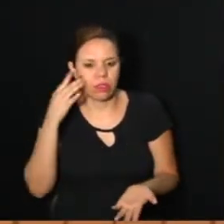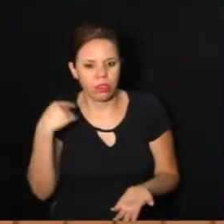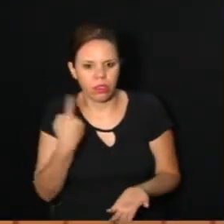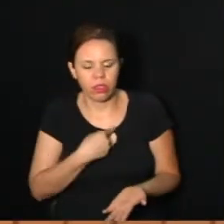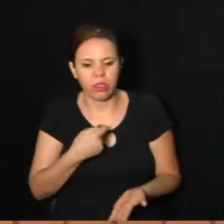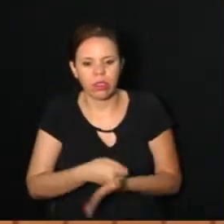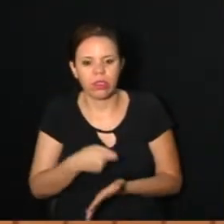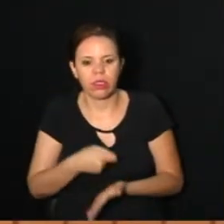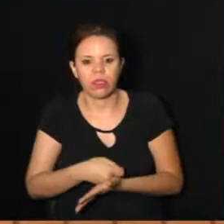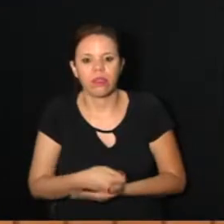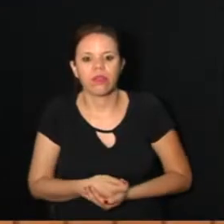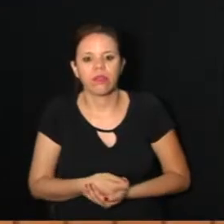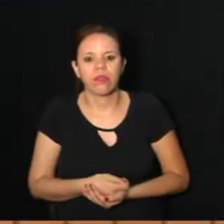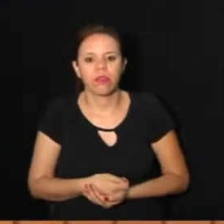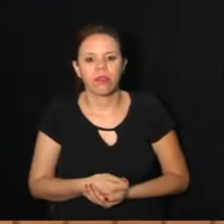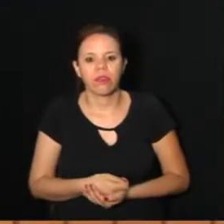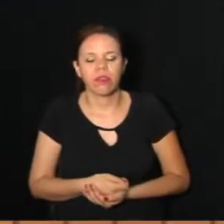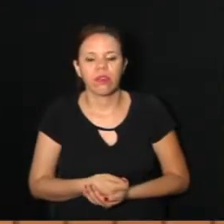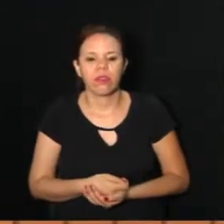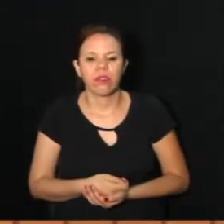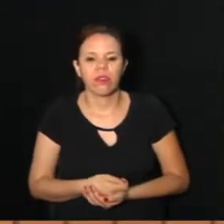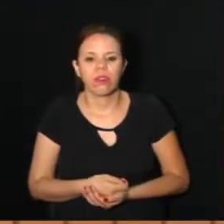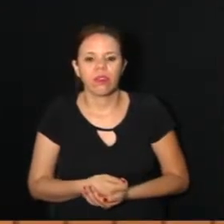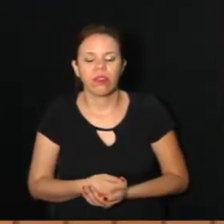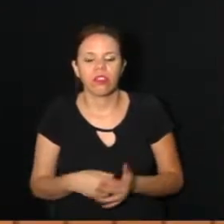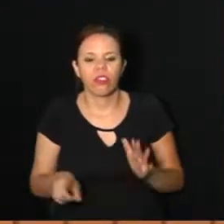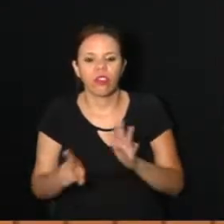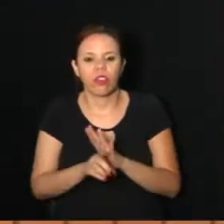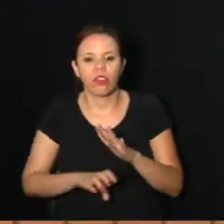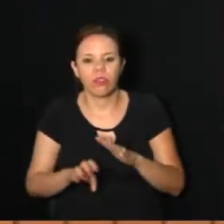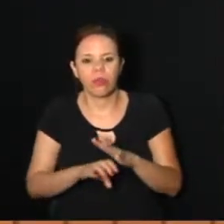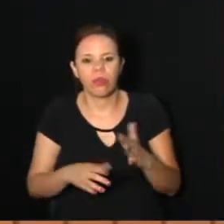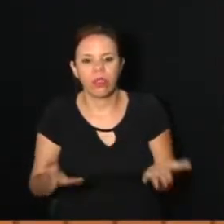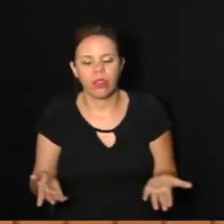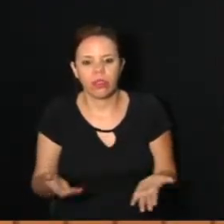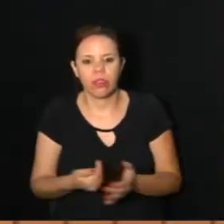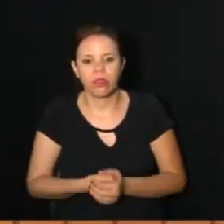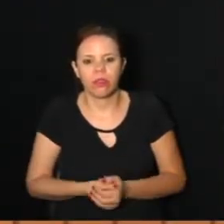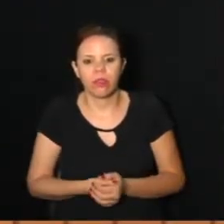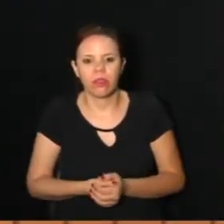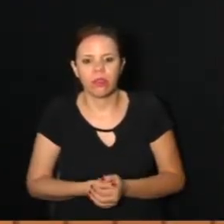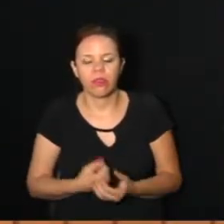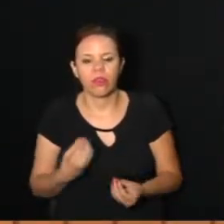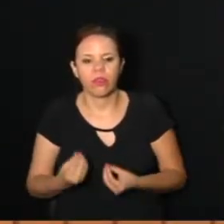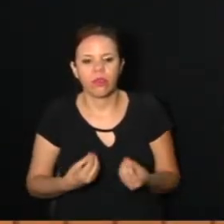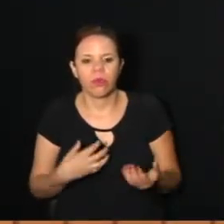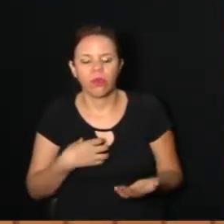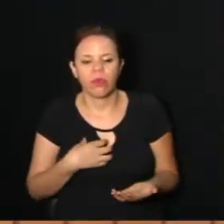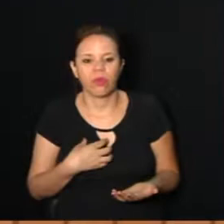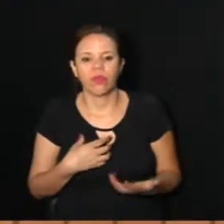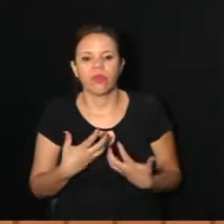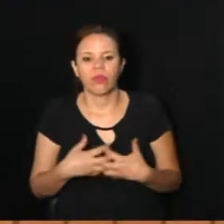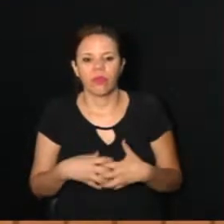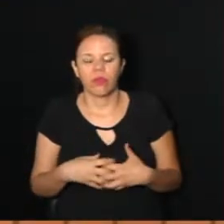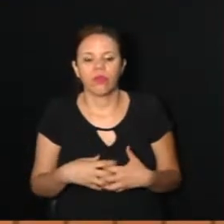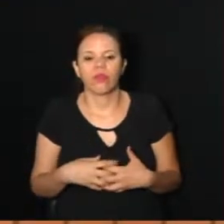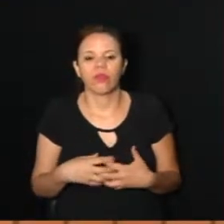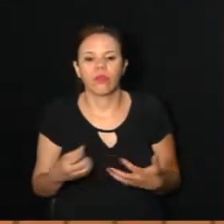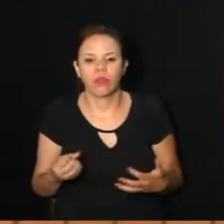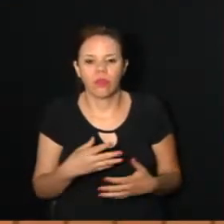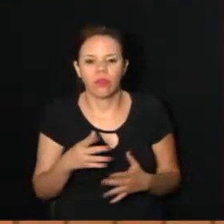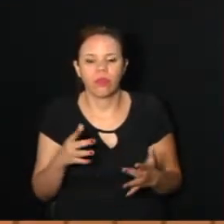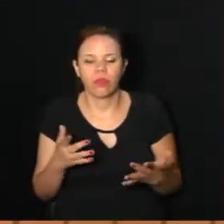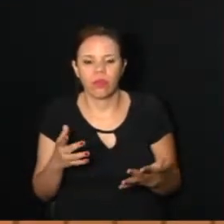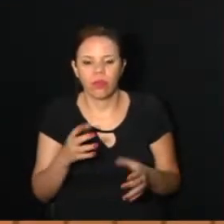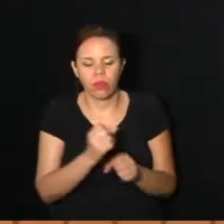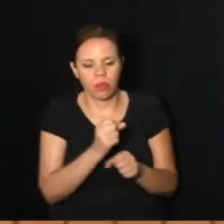exigir. Né? Agora, vai caber a ele, empresário, também estar cômodo nessa situação, atualizado pelo seu